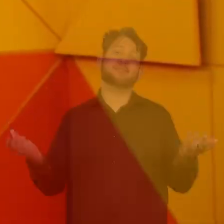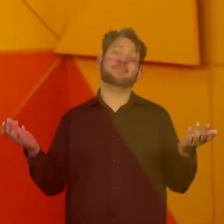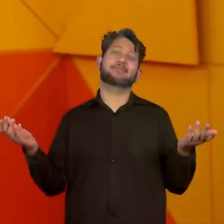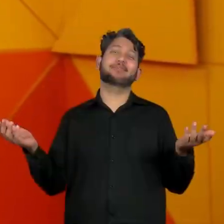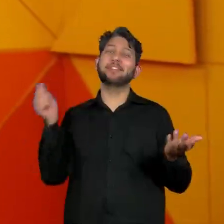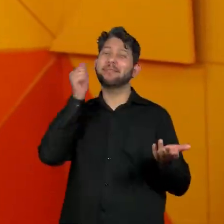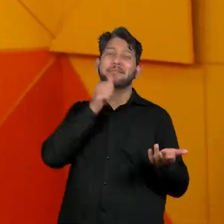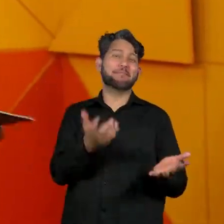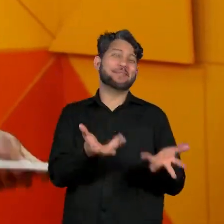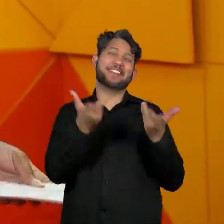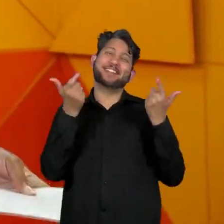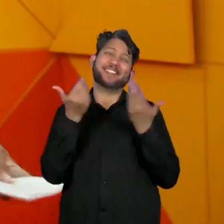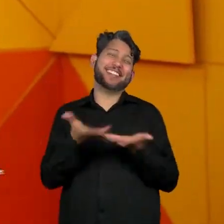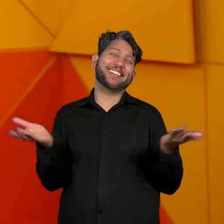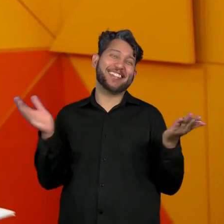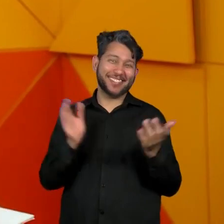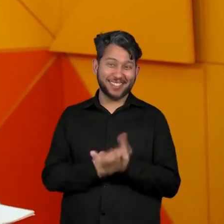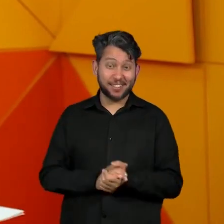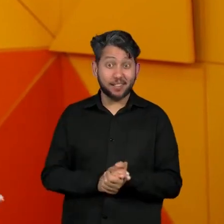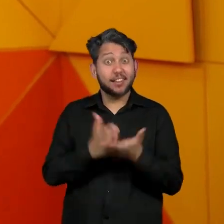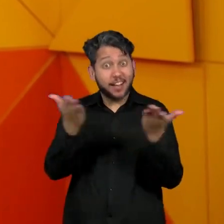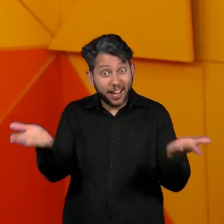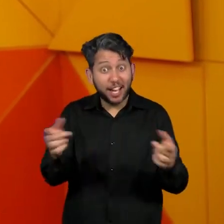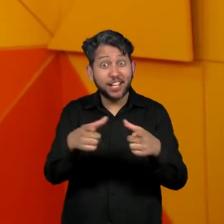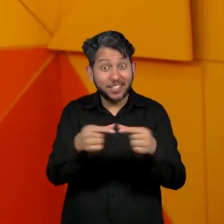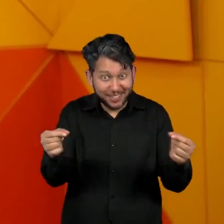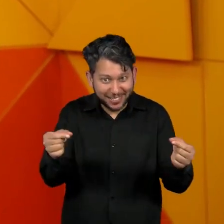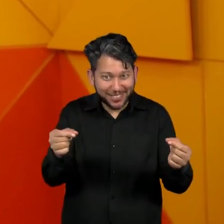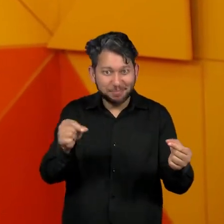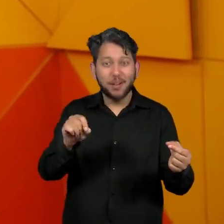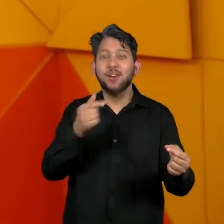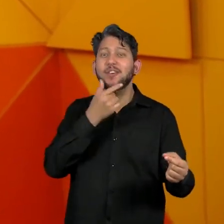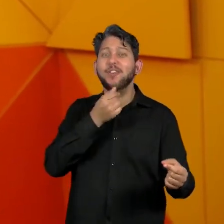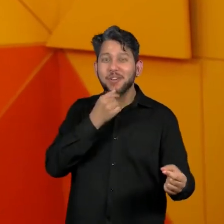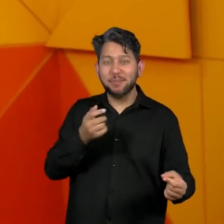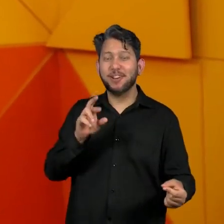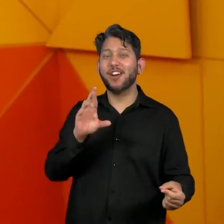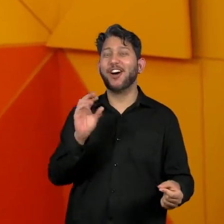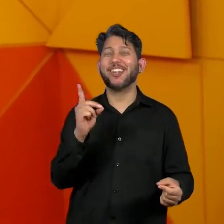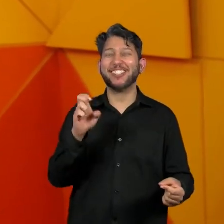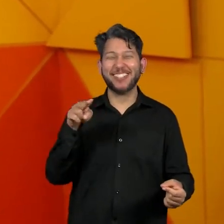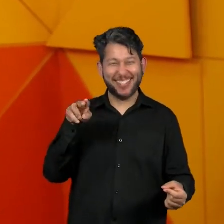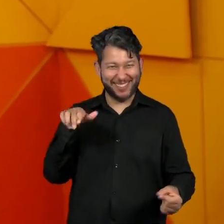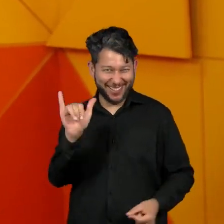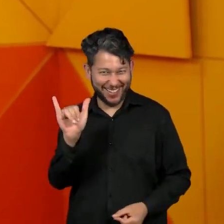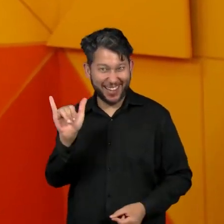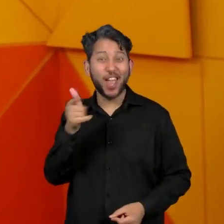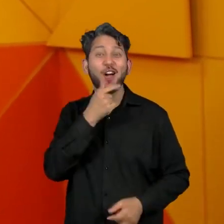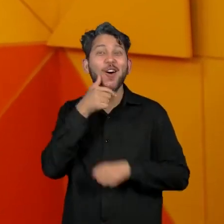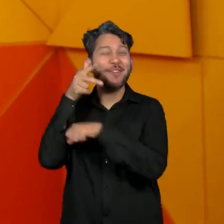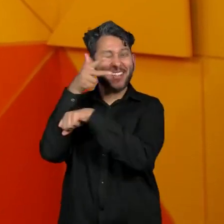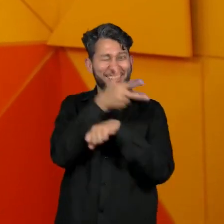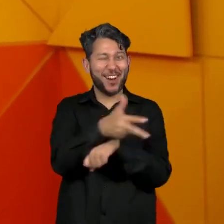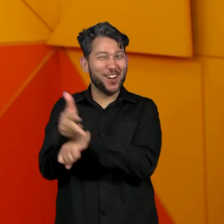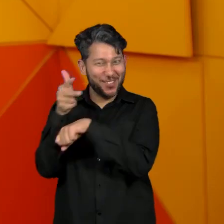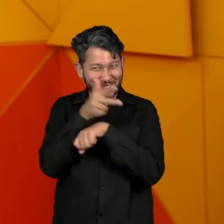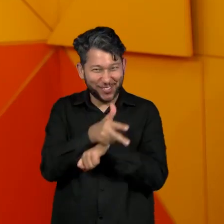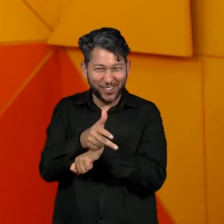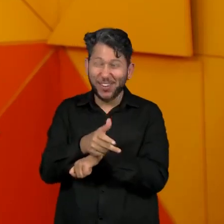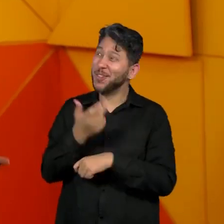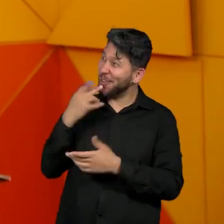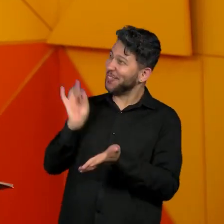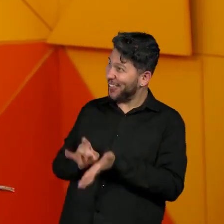Maravilhosa essa reportagem. Aliás, o japonês Rodney Sugita, nosso vídeo repórter, que fez essa reportagem